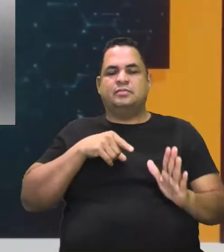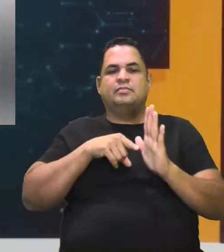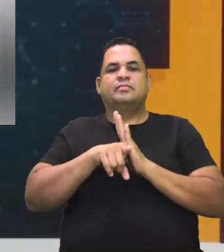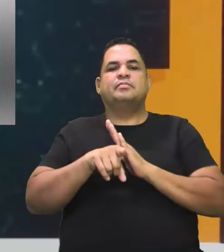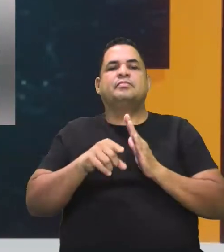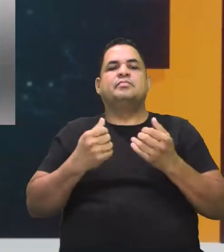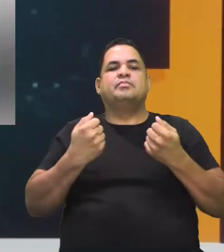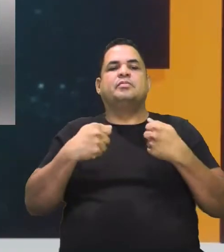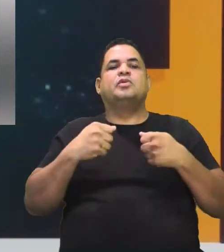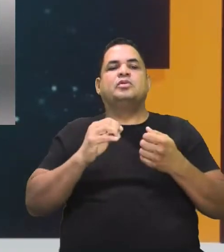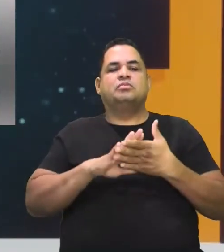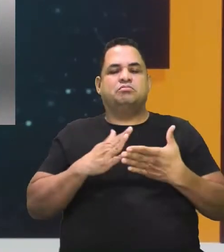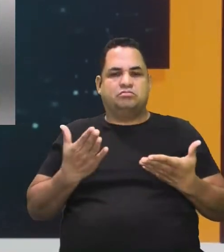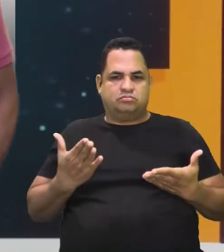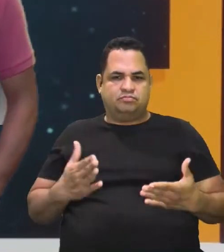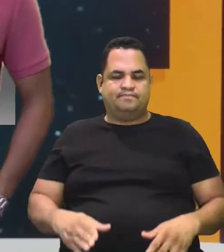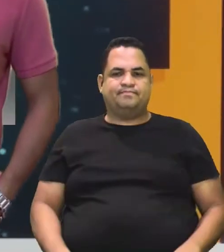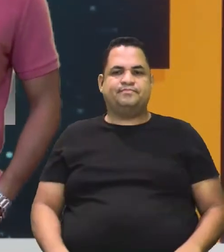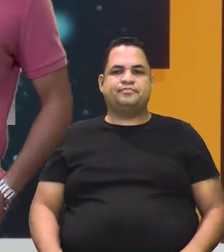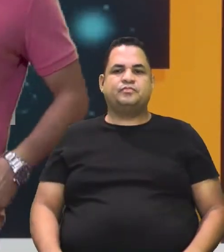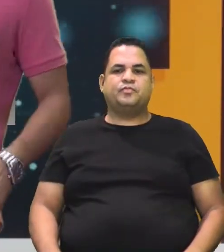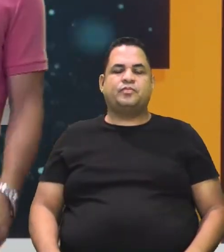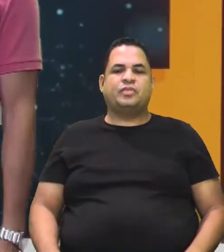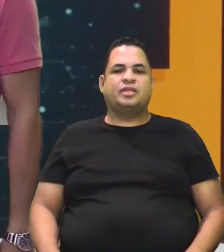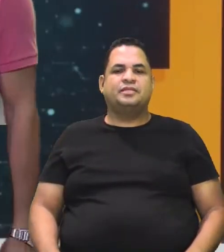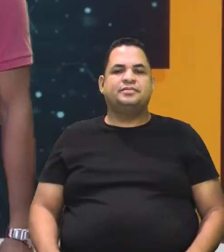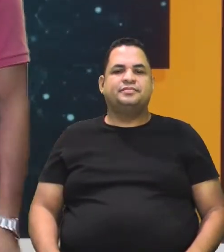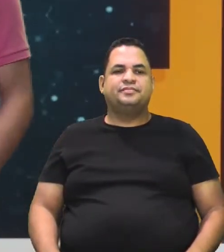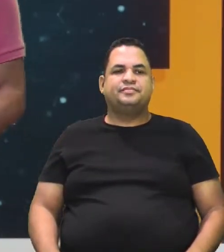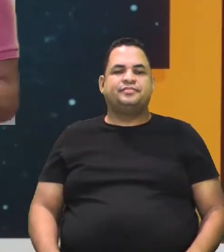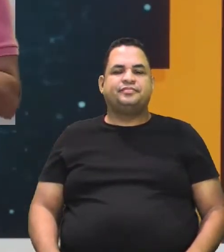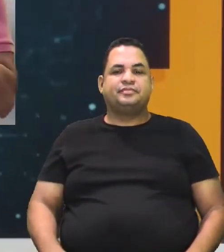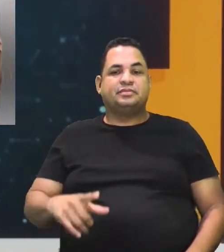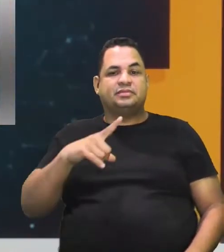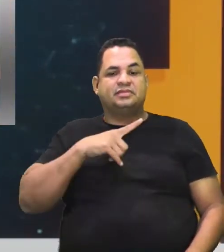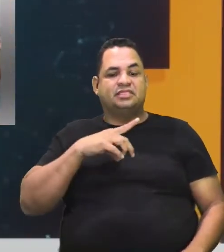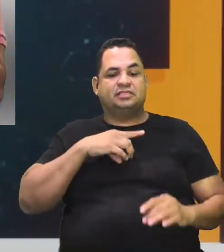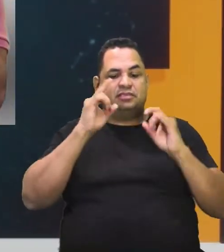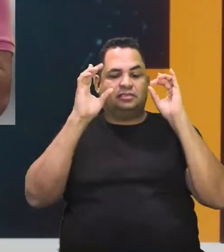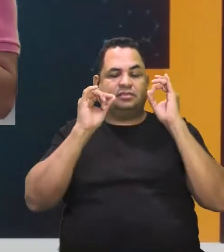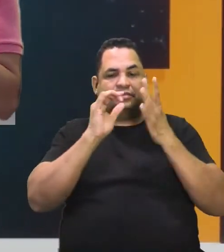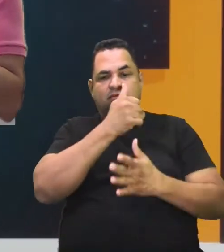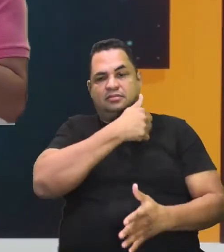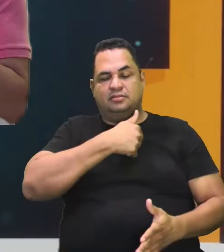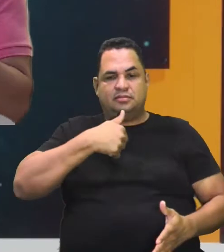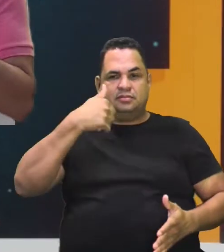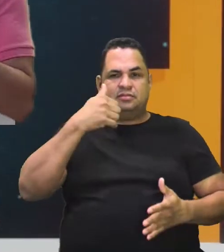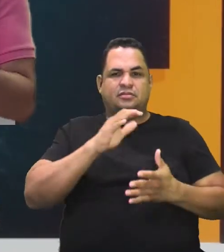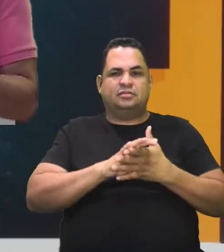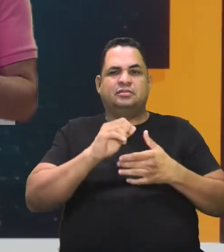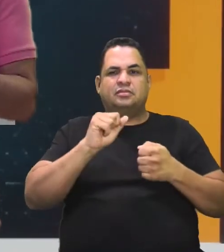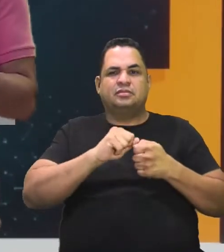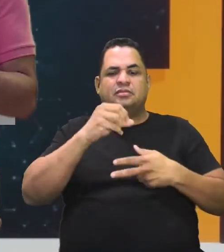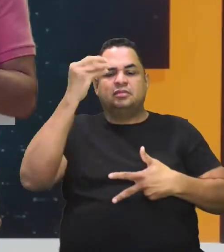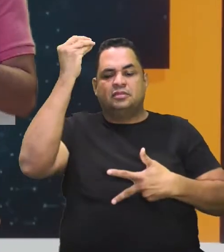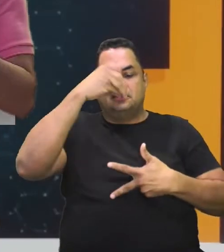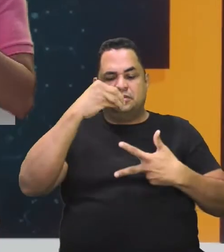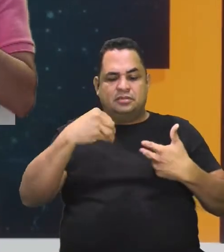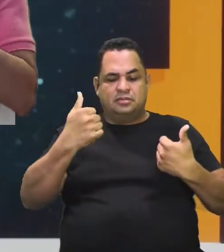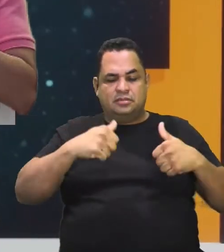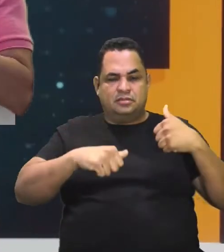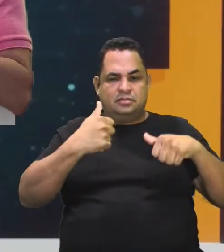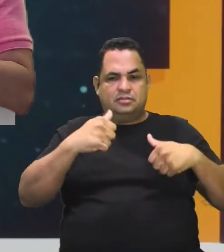pergunta é, pode isso, Arnaldo? Pode, é um número irracional. Ainda tem um detalhe melhor. Como vocês vão fazer o Enem esse